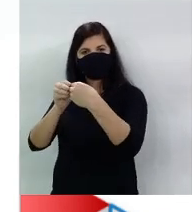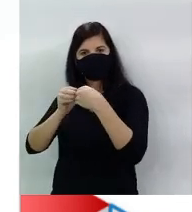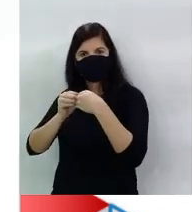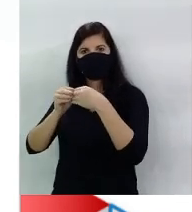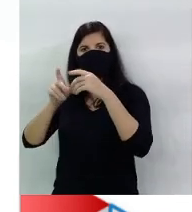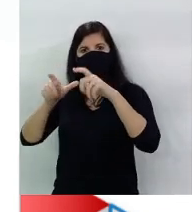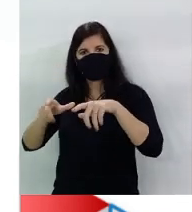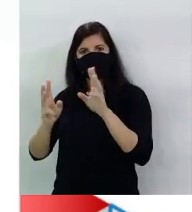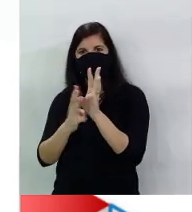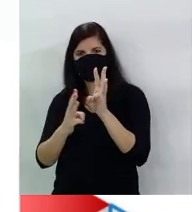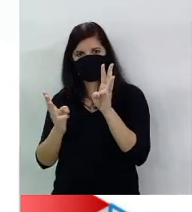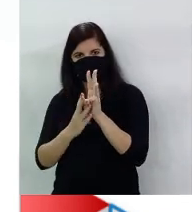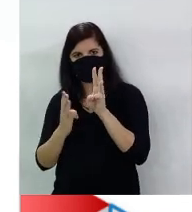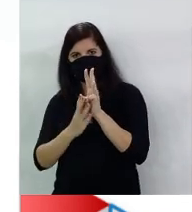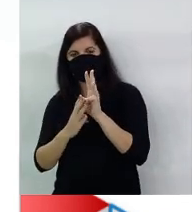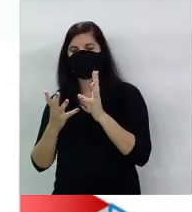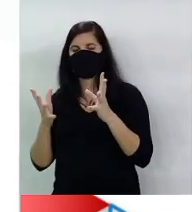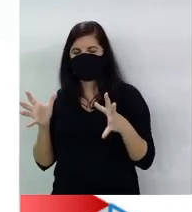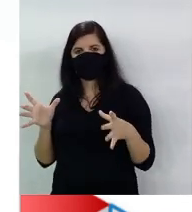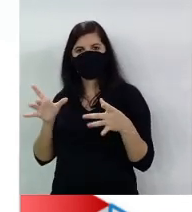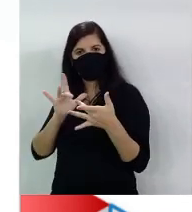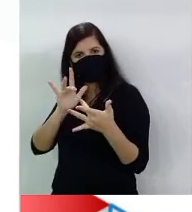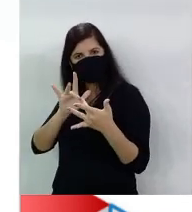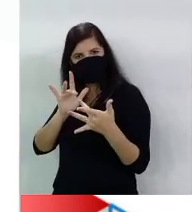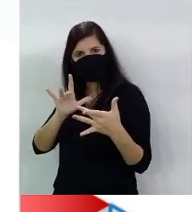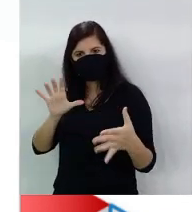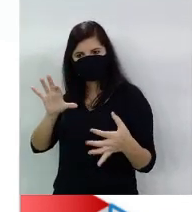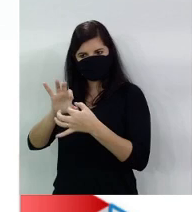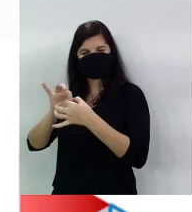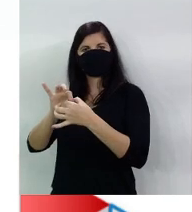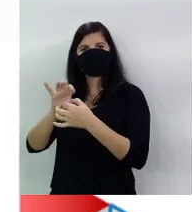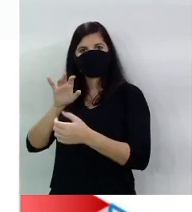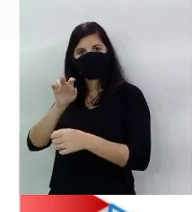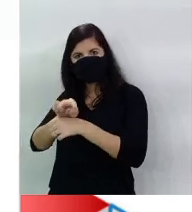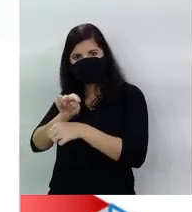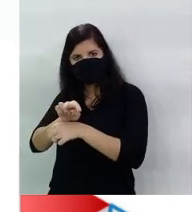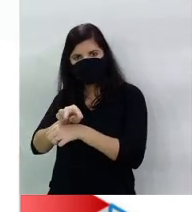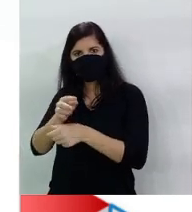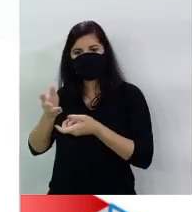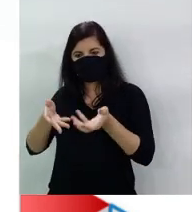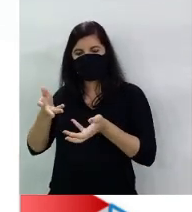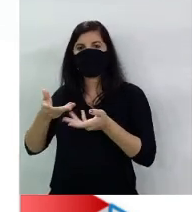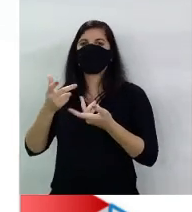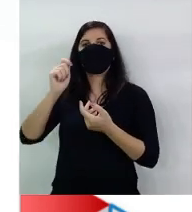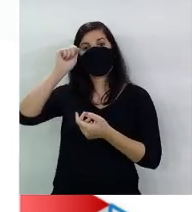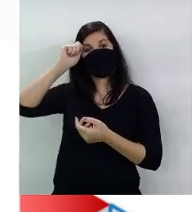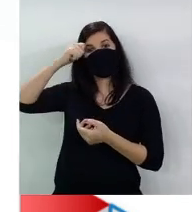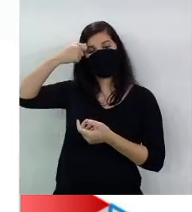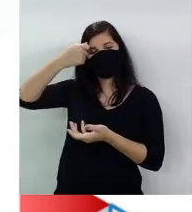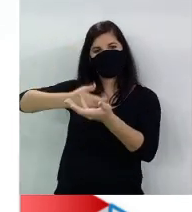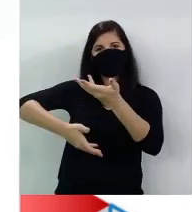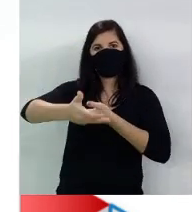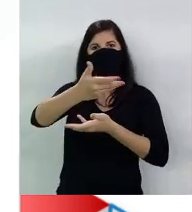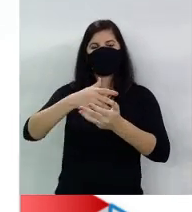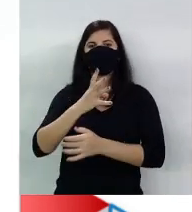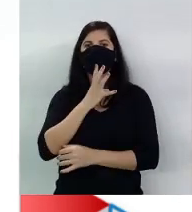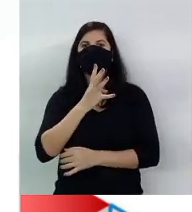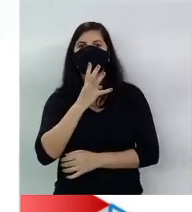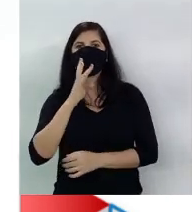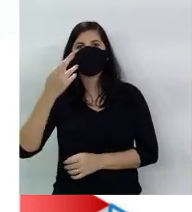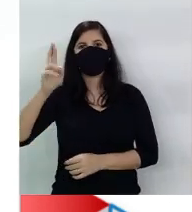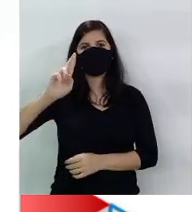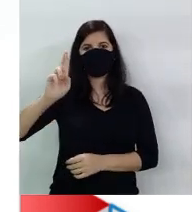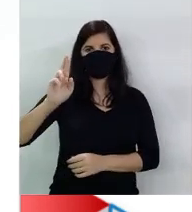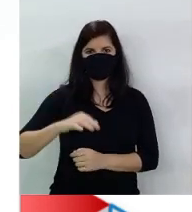indígenas. E através desse contato, os africanos trocavam o que tinham de conhecimento